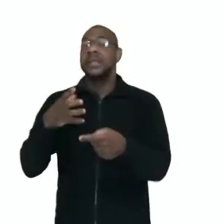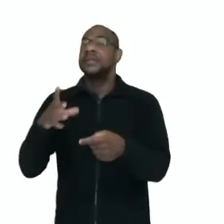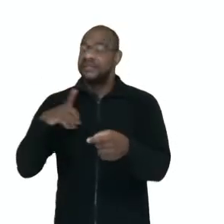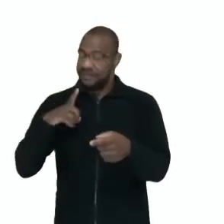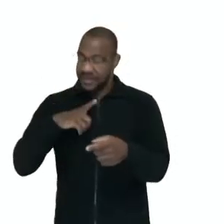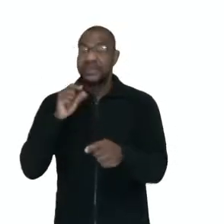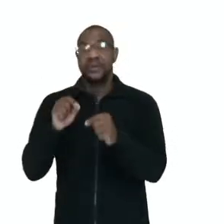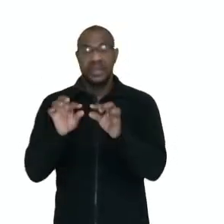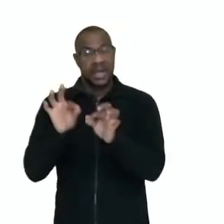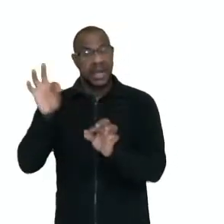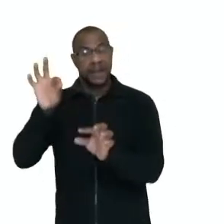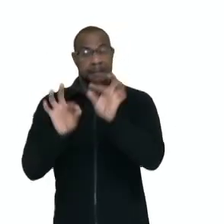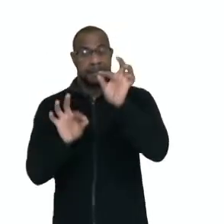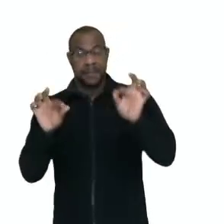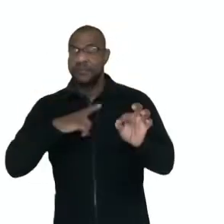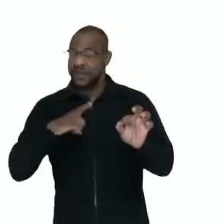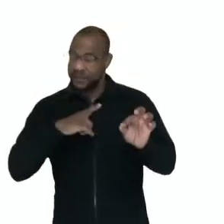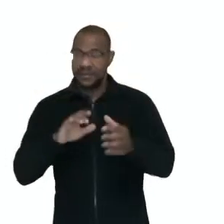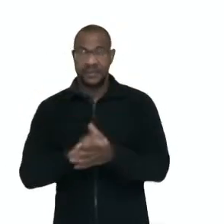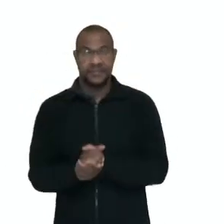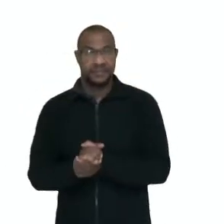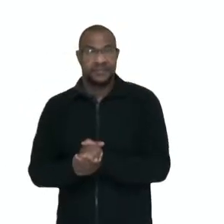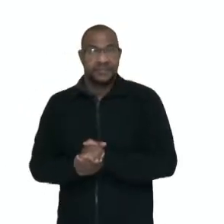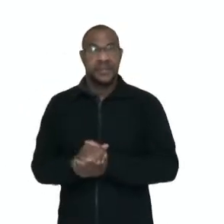quantos lados, o ângulo central vai